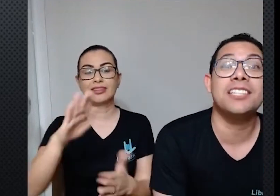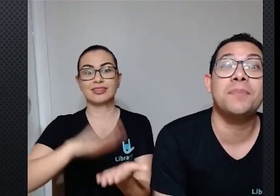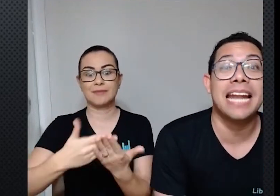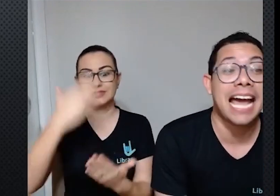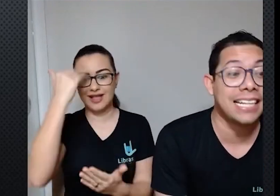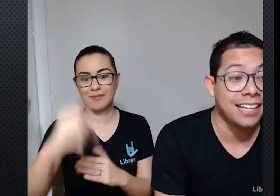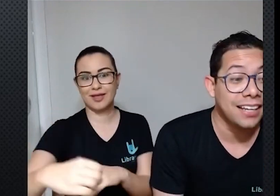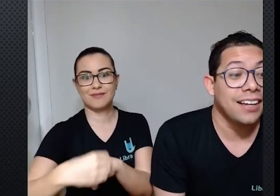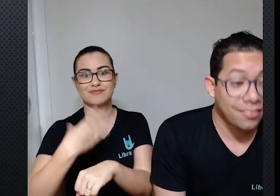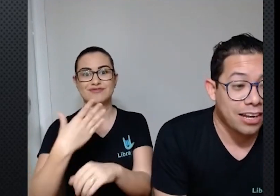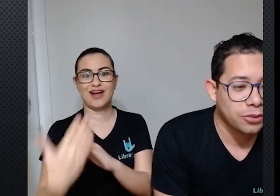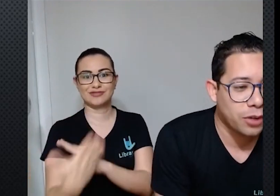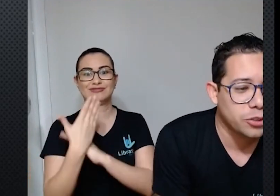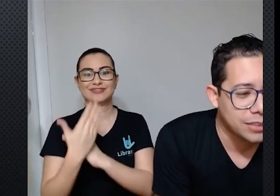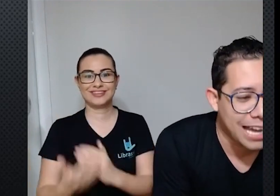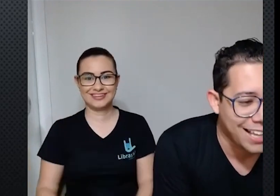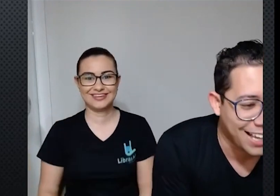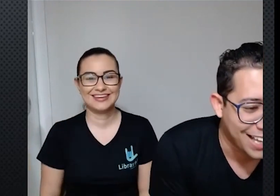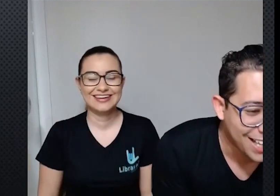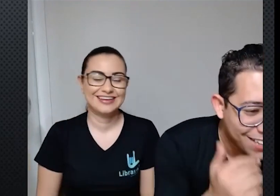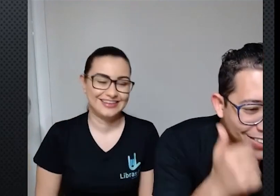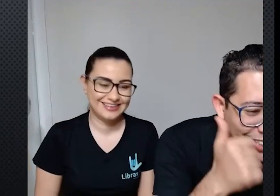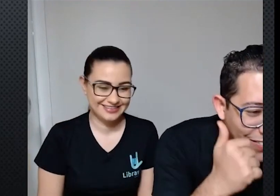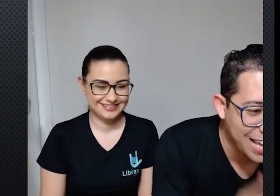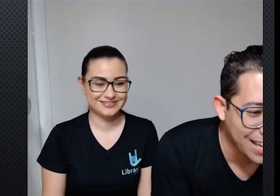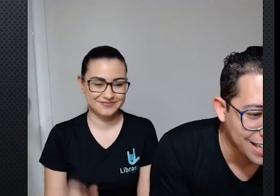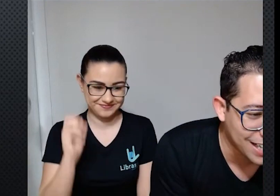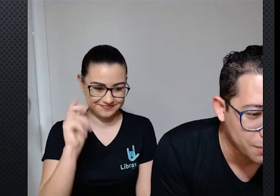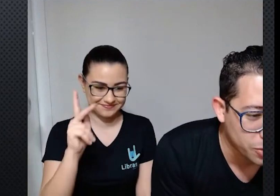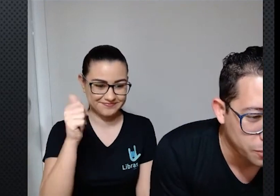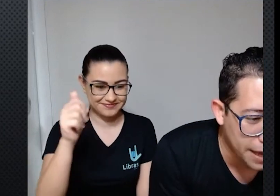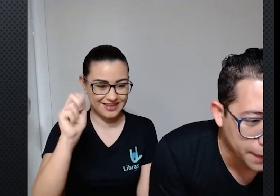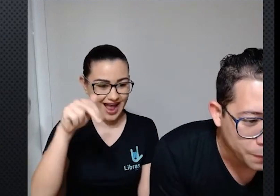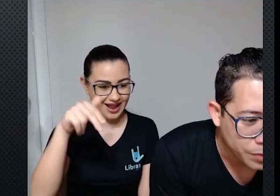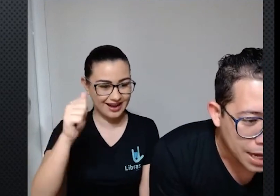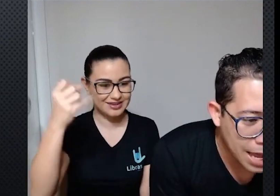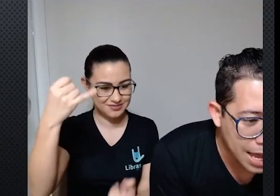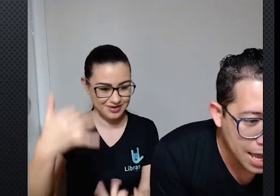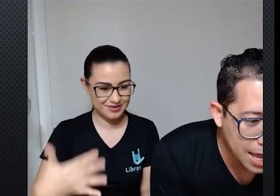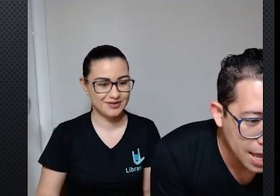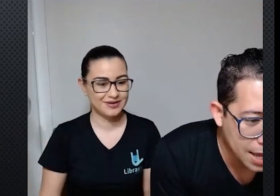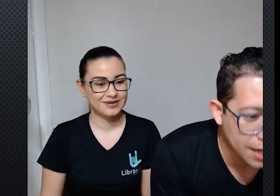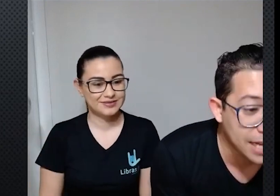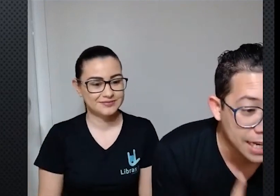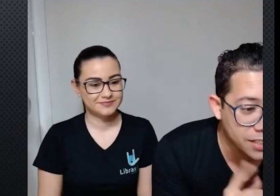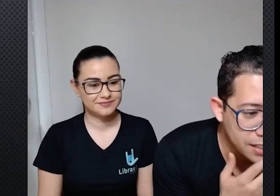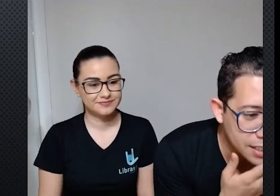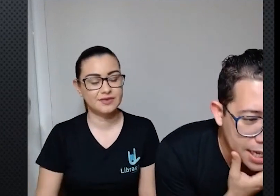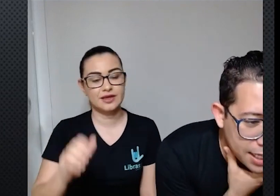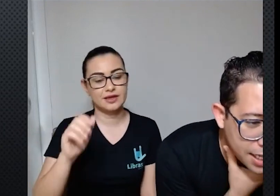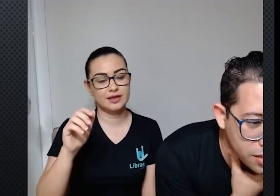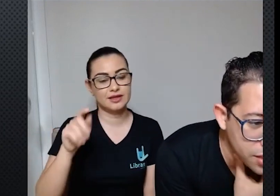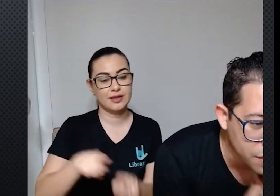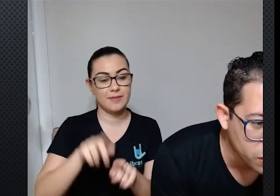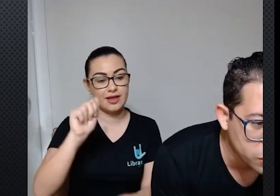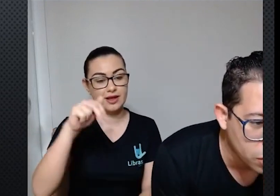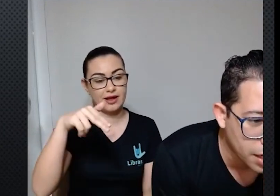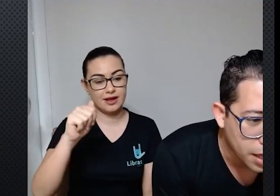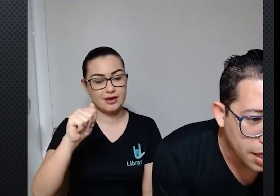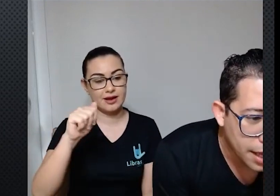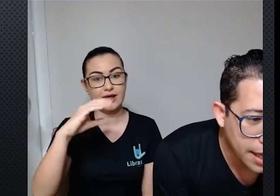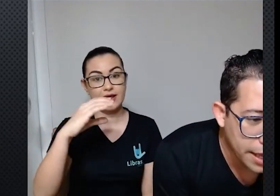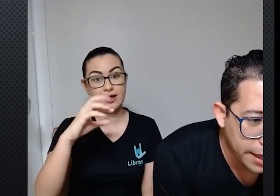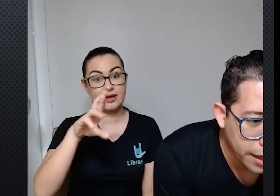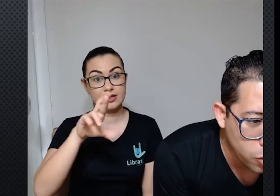ó, tá desesperada, vou ajudar. Muito bem, Ana, muito bem. A Ana Letícia, né? A Ana Cristina, ela falou assim,